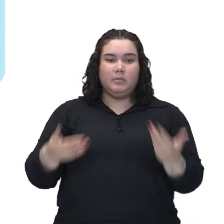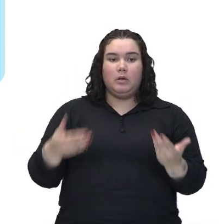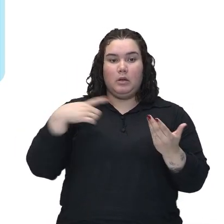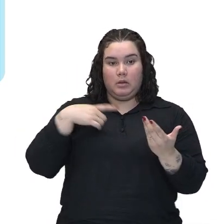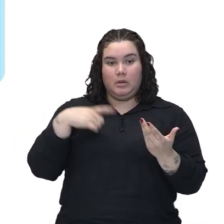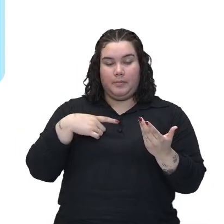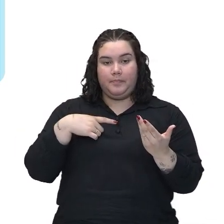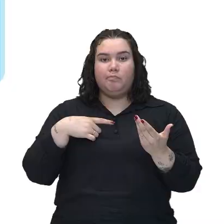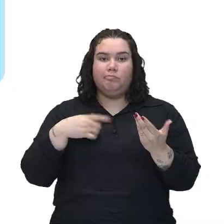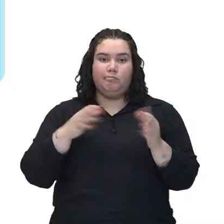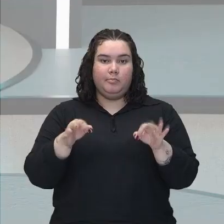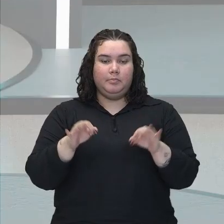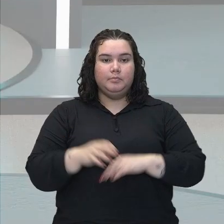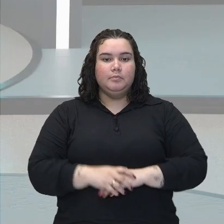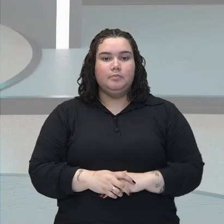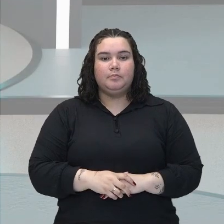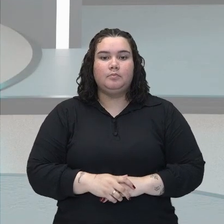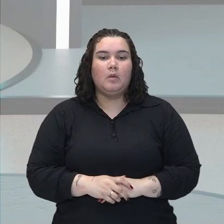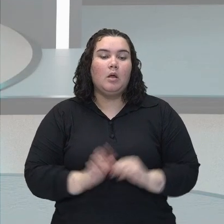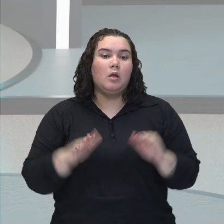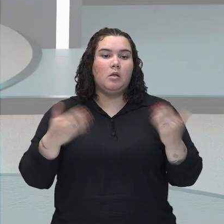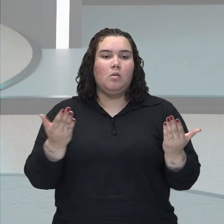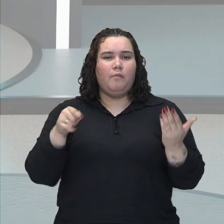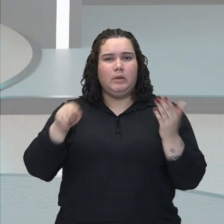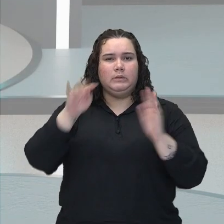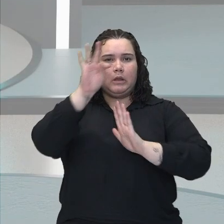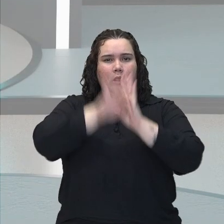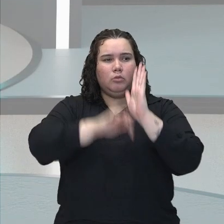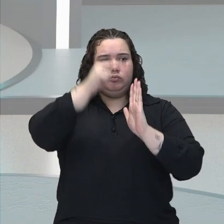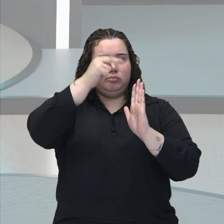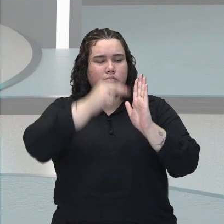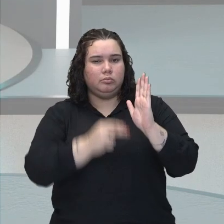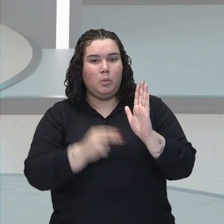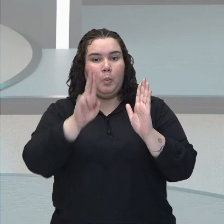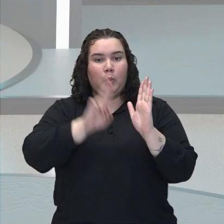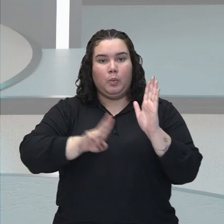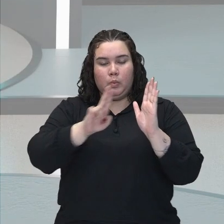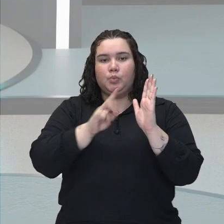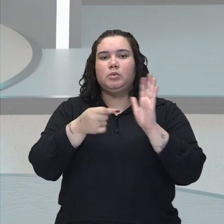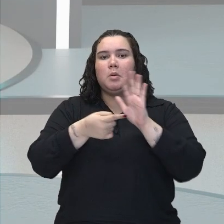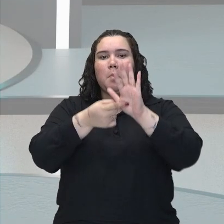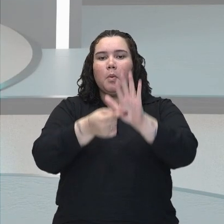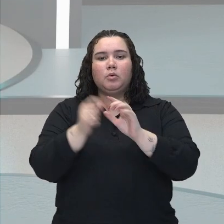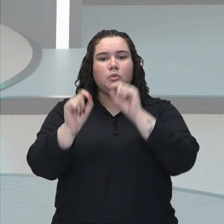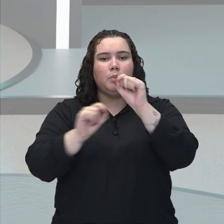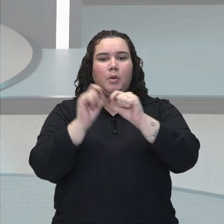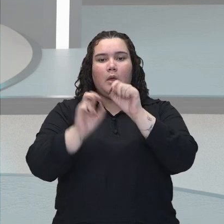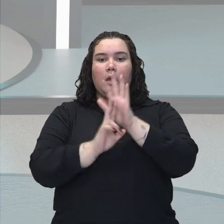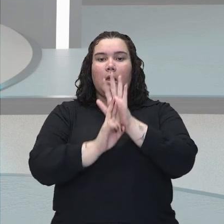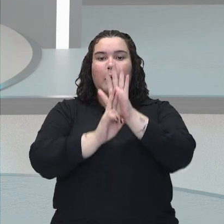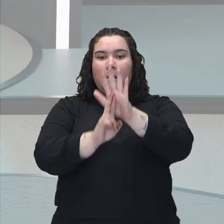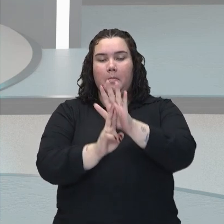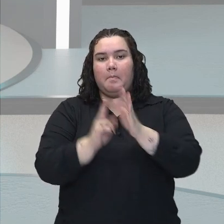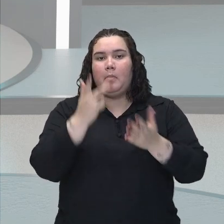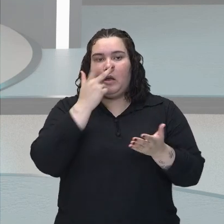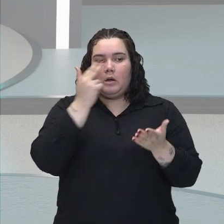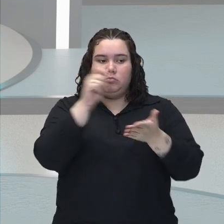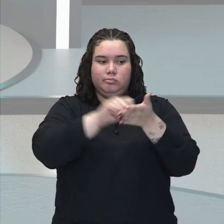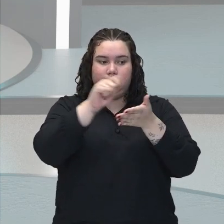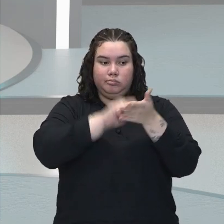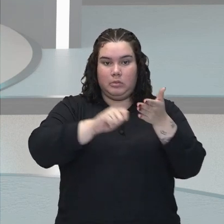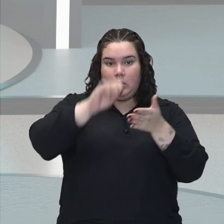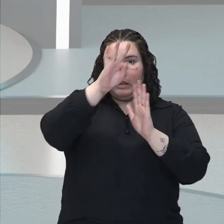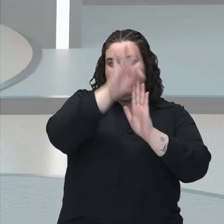tradicional escrito, por mais que use o meio digital, ele representa como se fosse a própria escrita do jornal